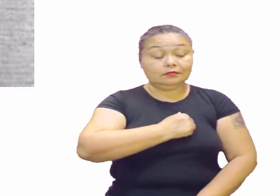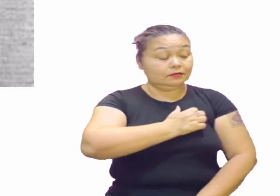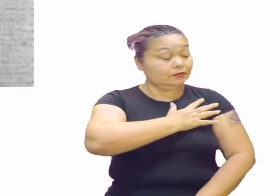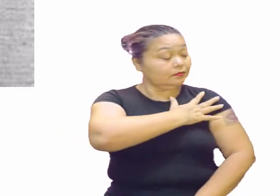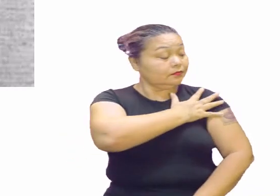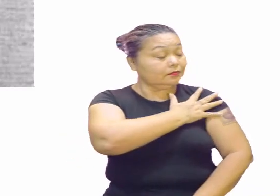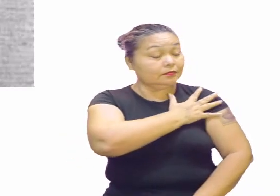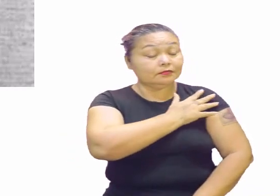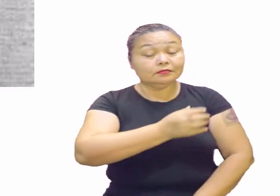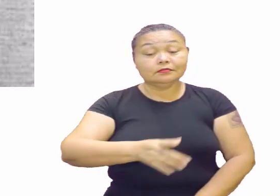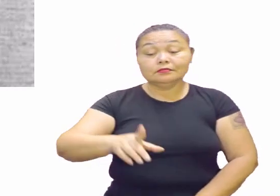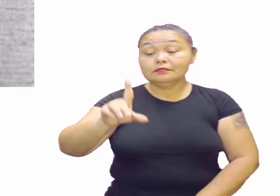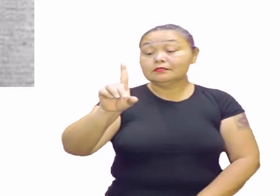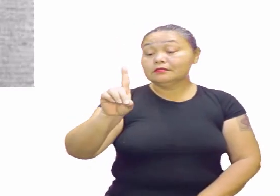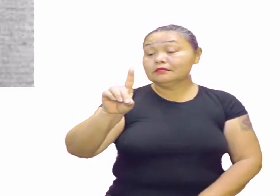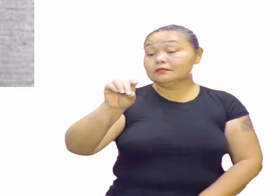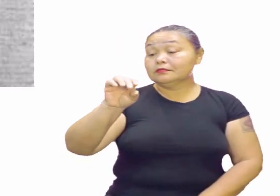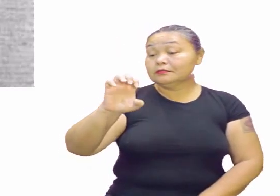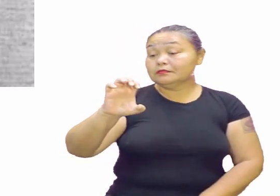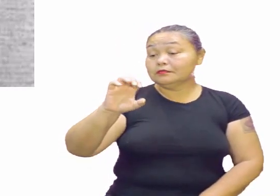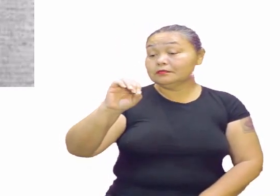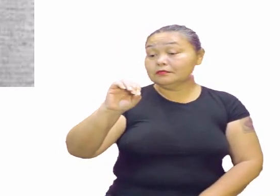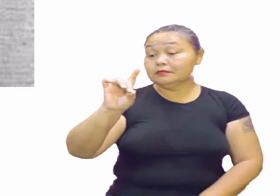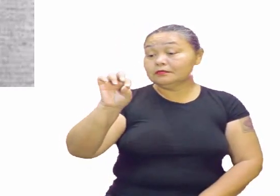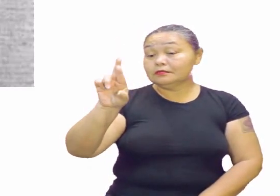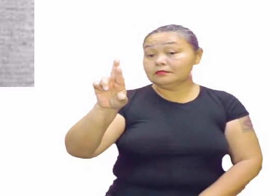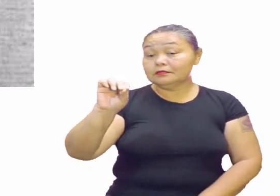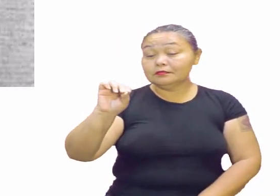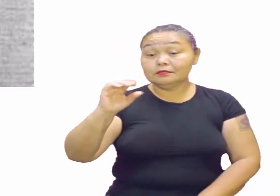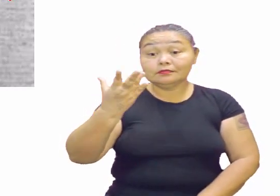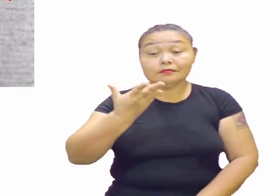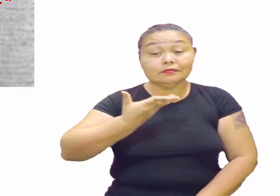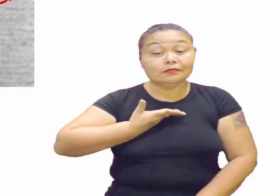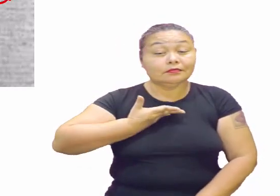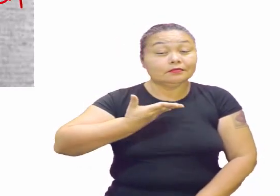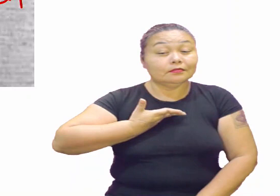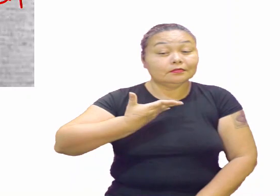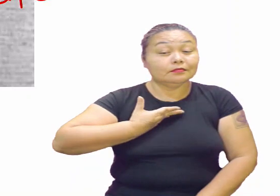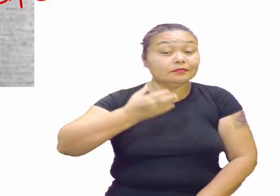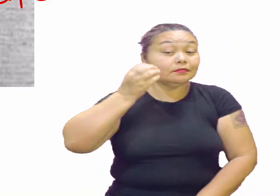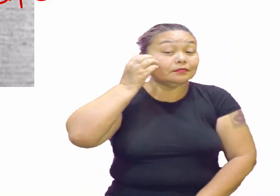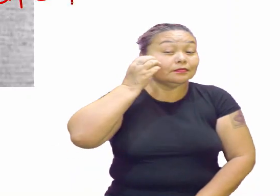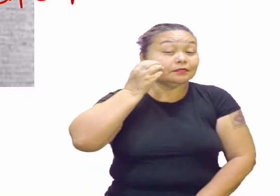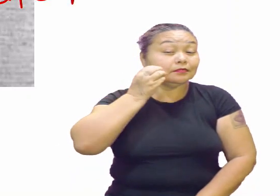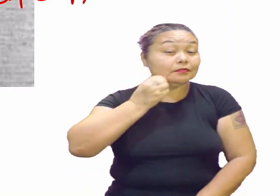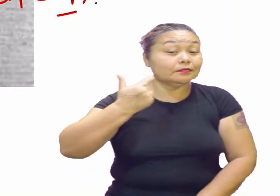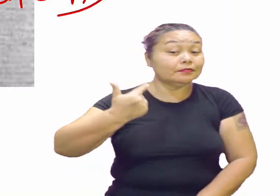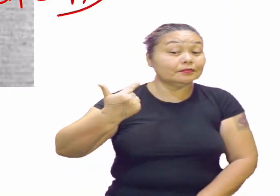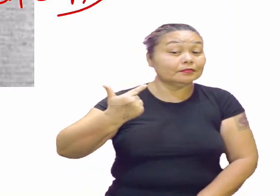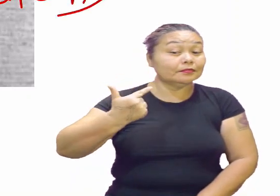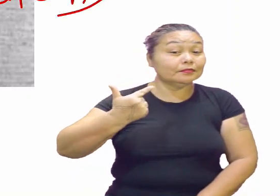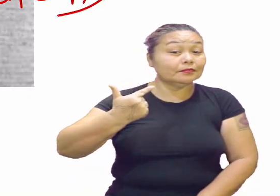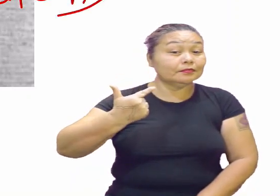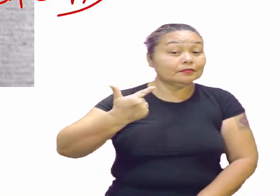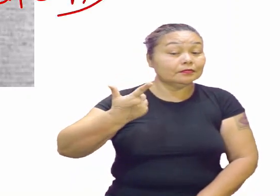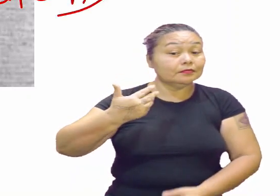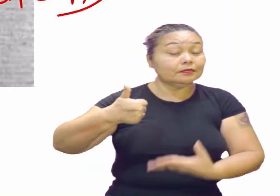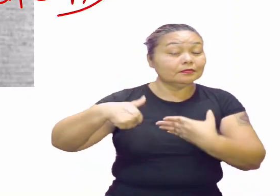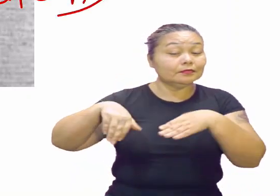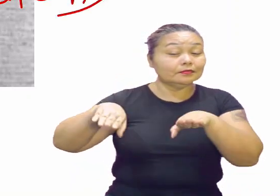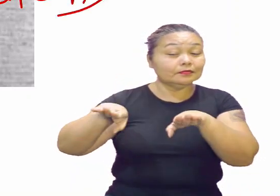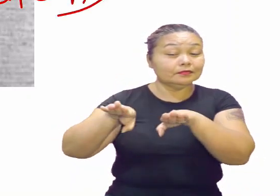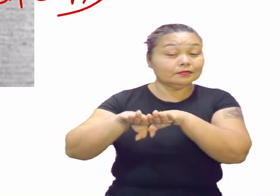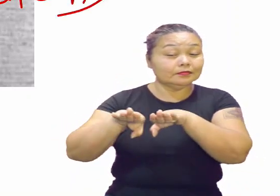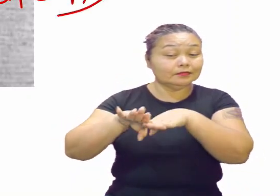Deodoro era amiguíssimo de Dom Pedro II. Ele também era